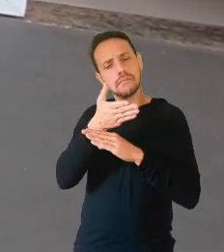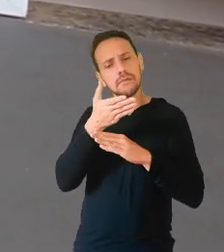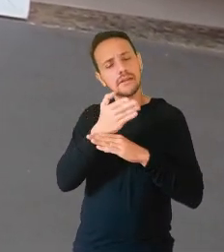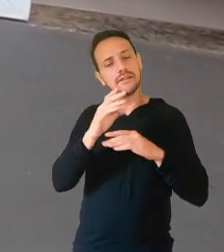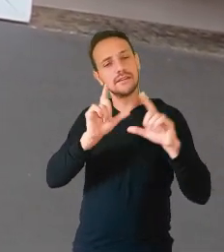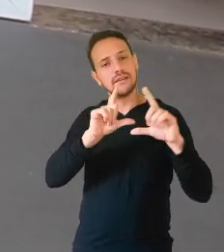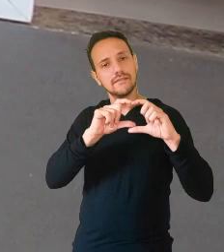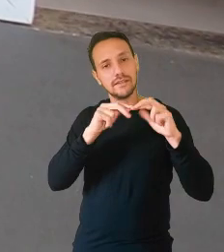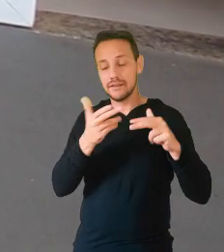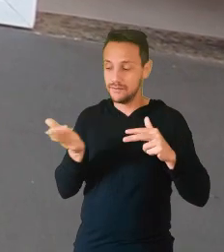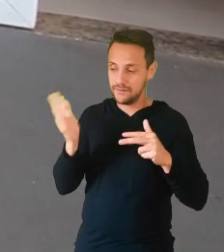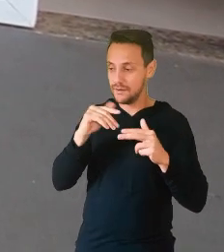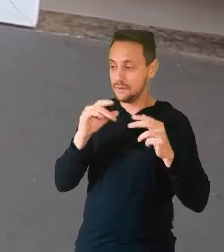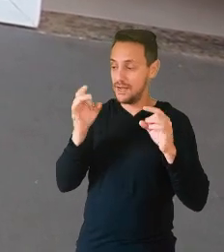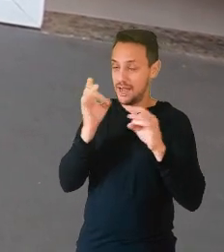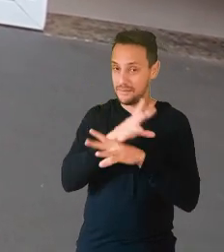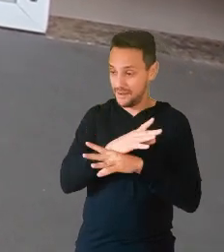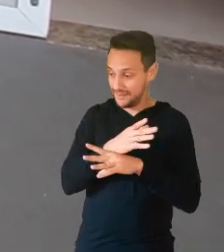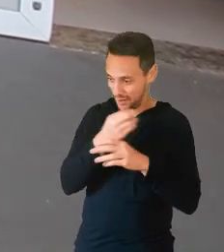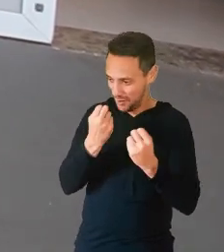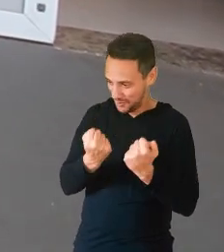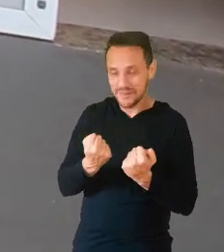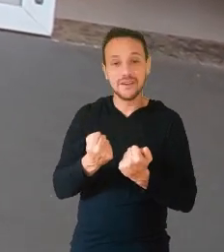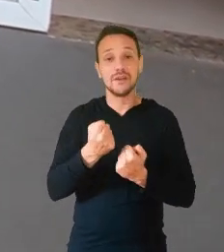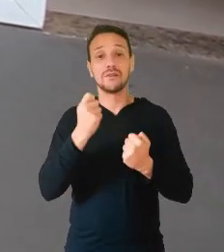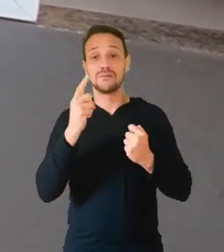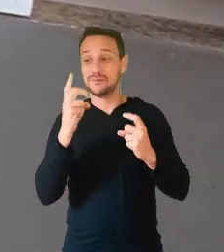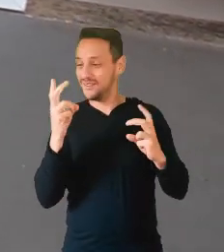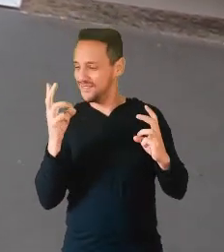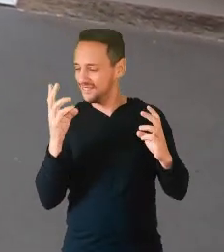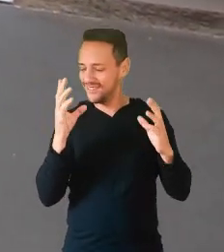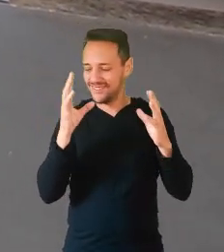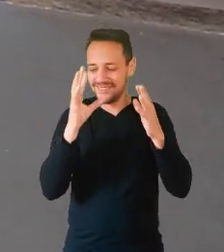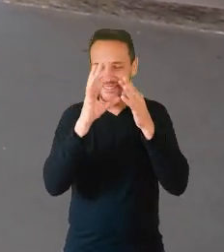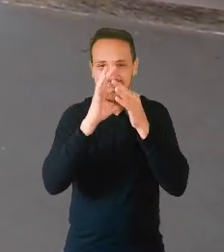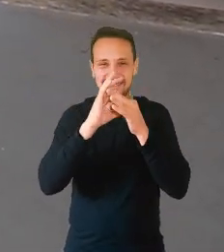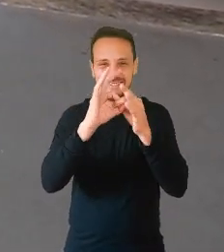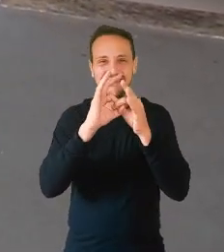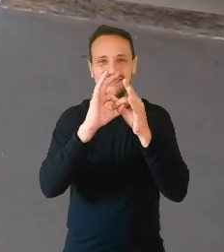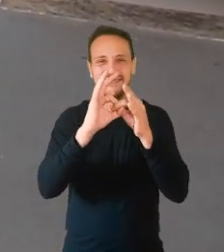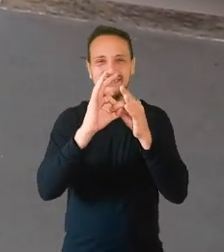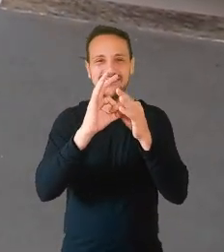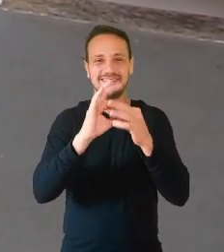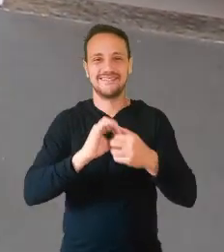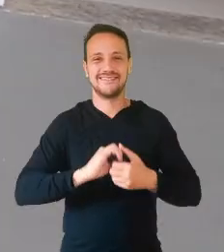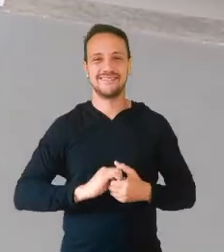Vamos terminar então com 3, 2, 1. Juntos somos mais!